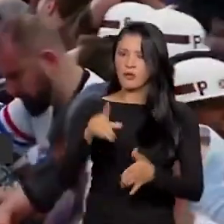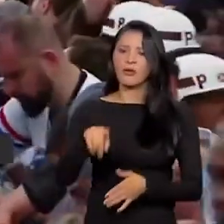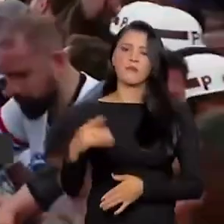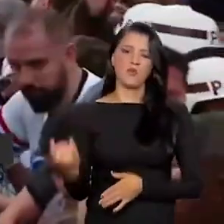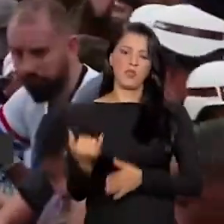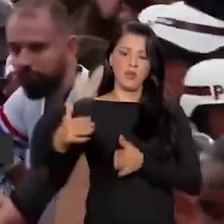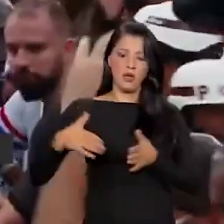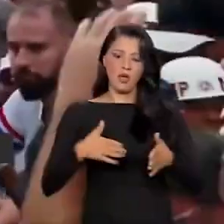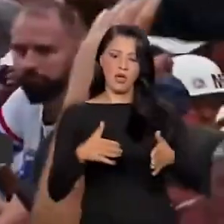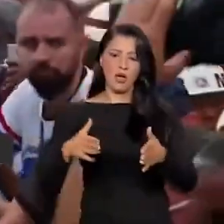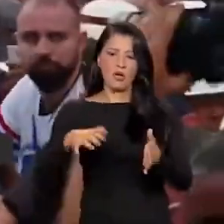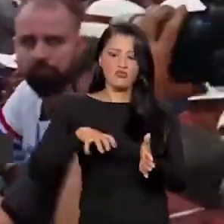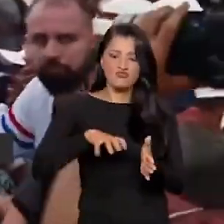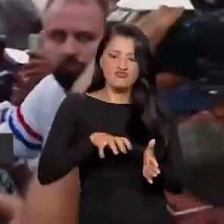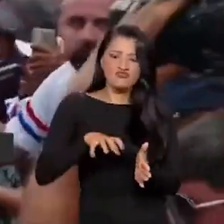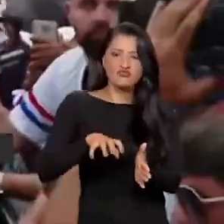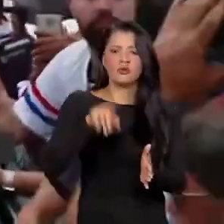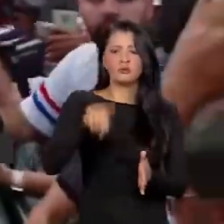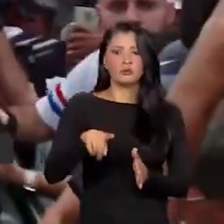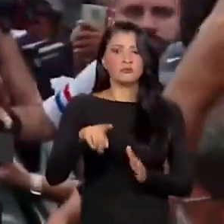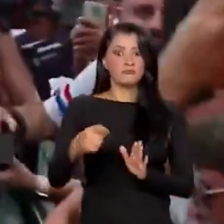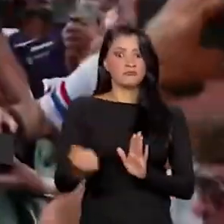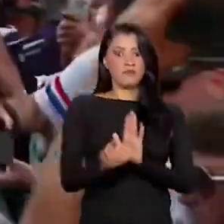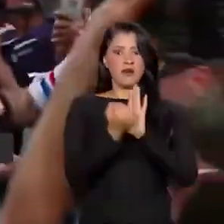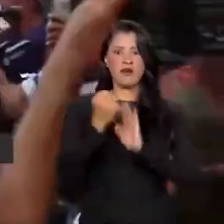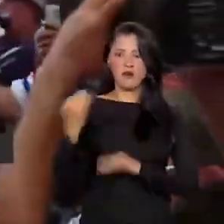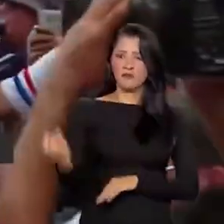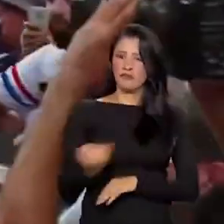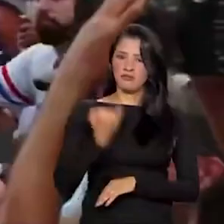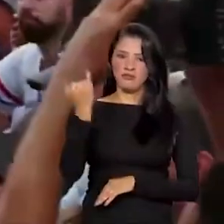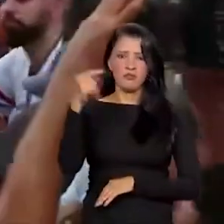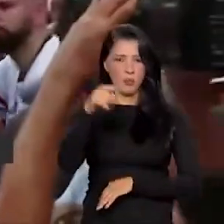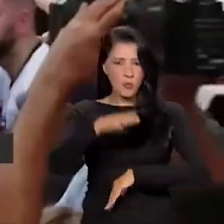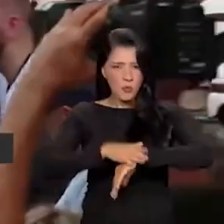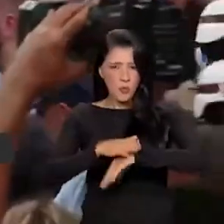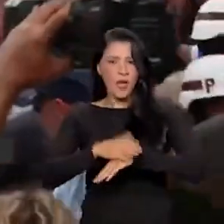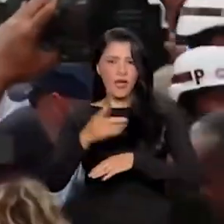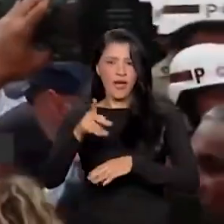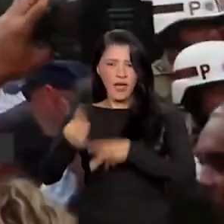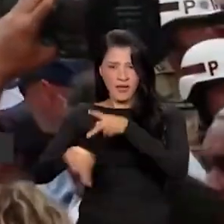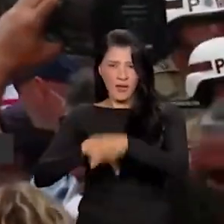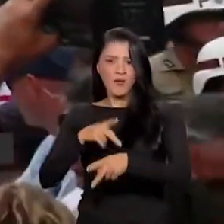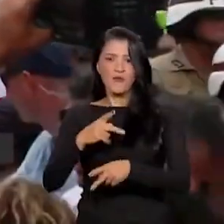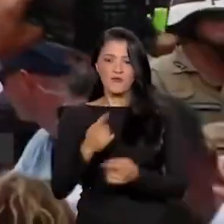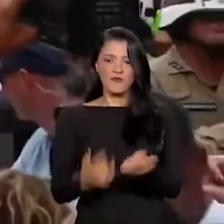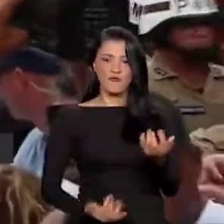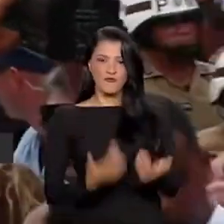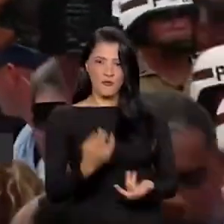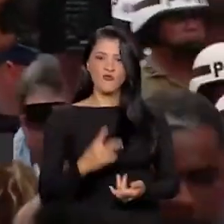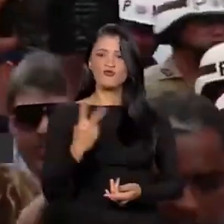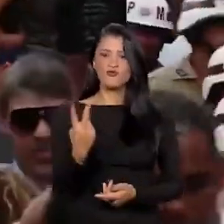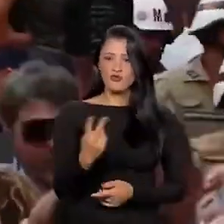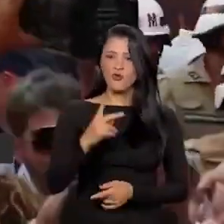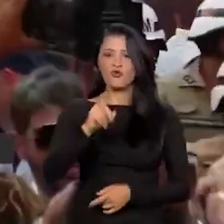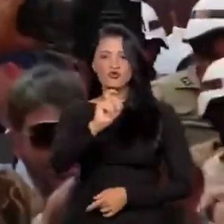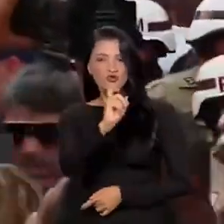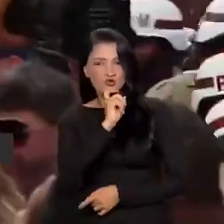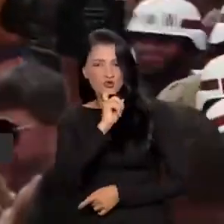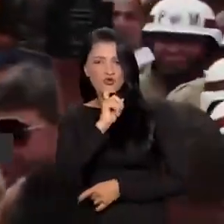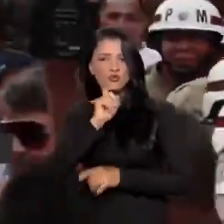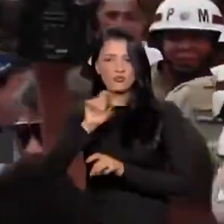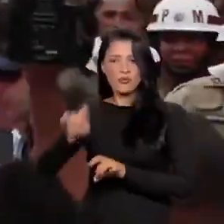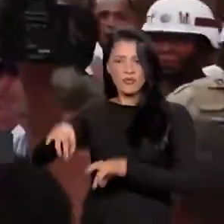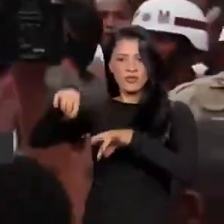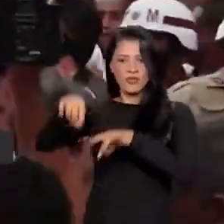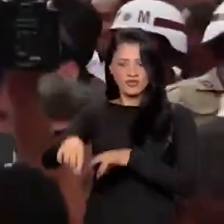importante, simbólico. É quando o fogo simbólico do 2 de julho deixa a cidade de Cachoeira,